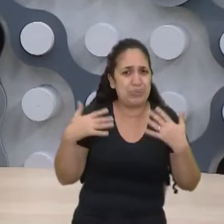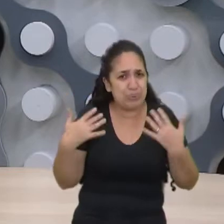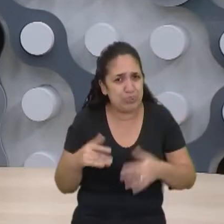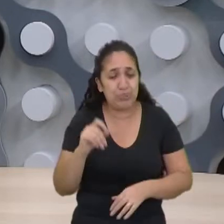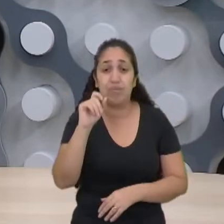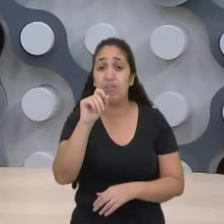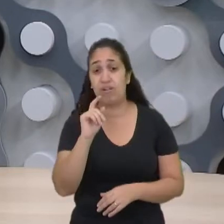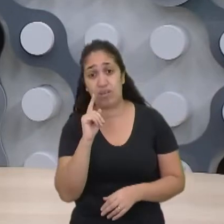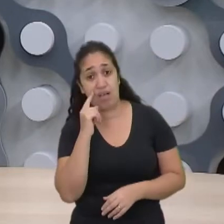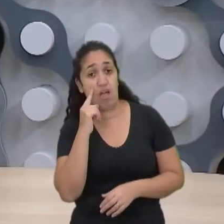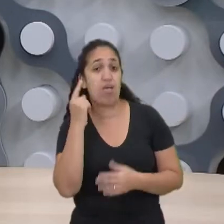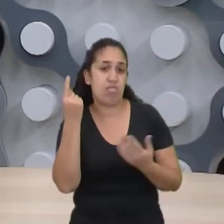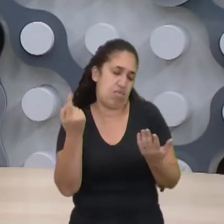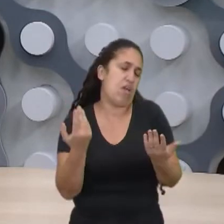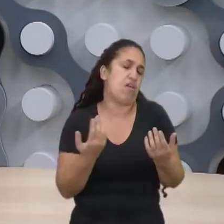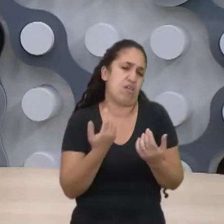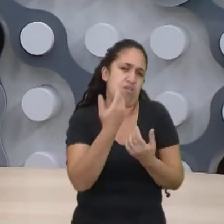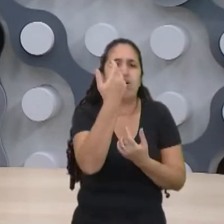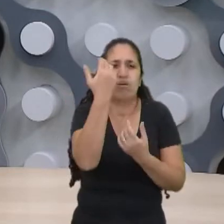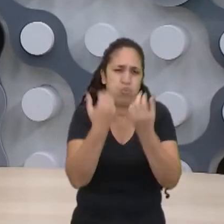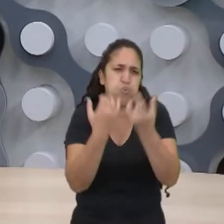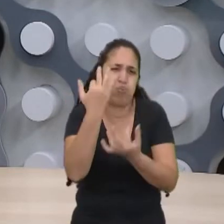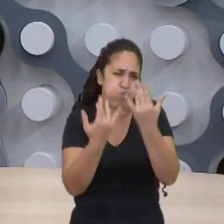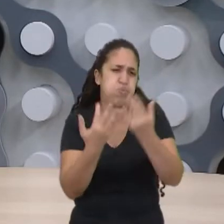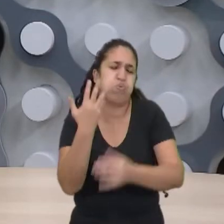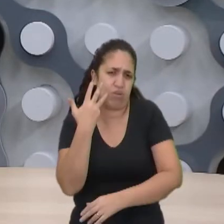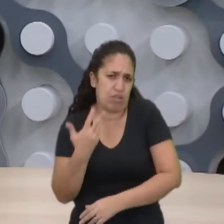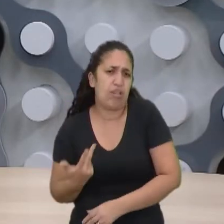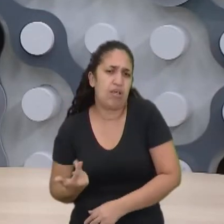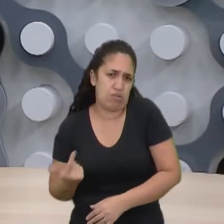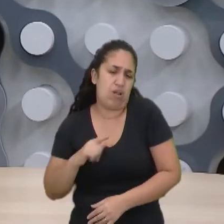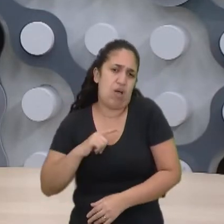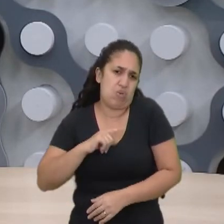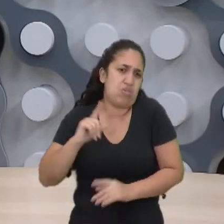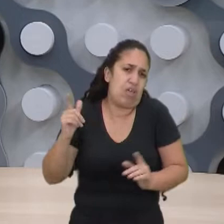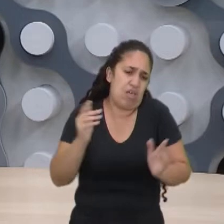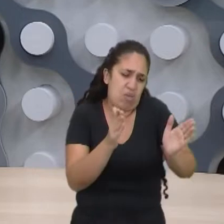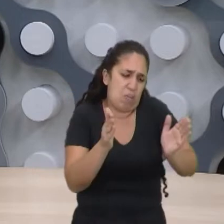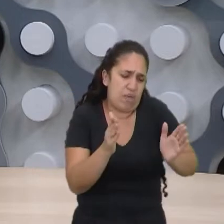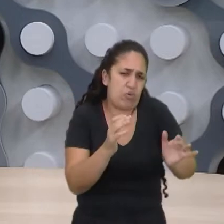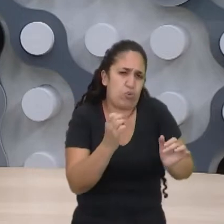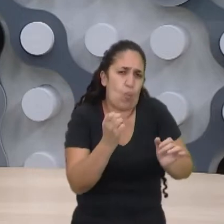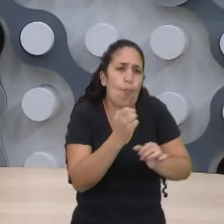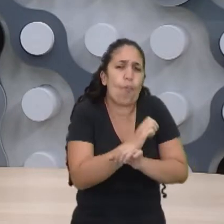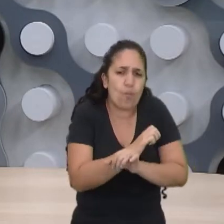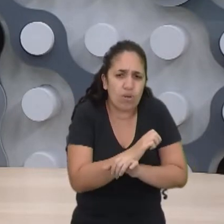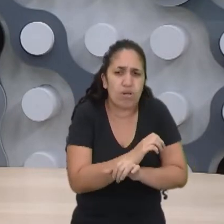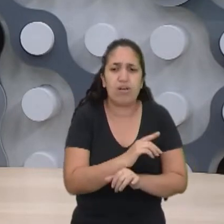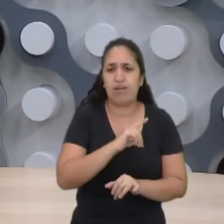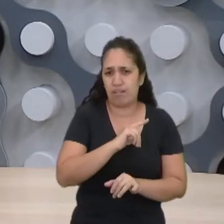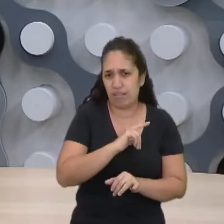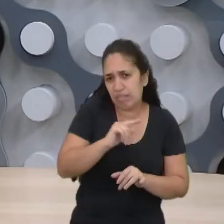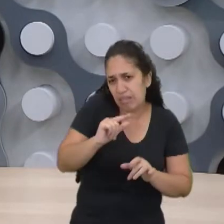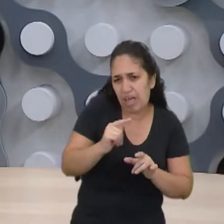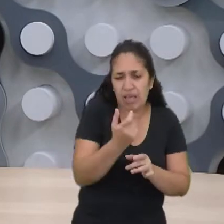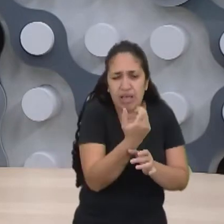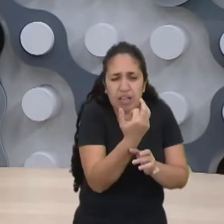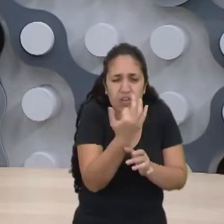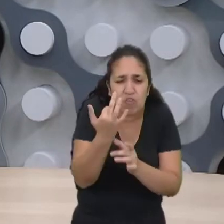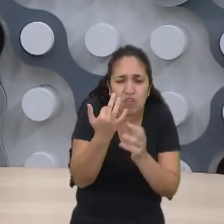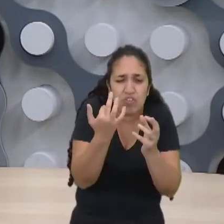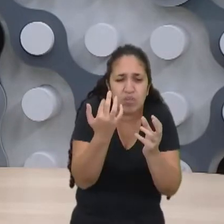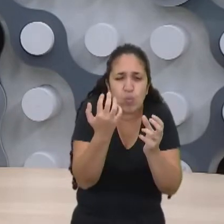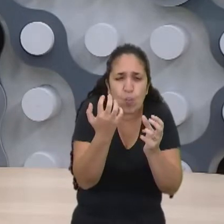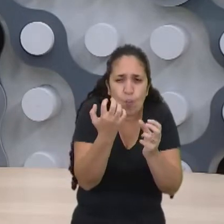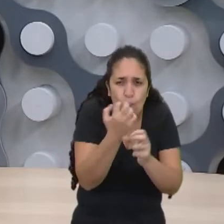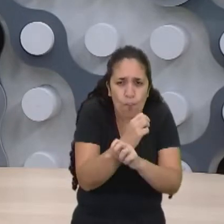nós temos queimadas naturais, né, principalmente em épocas secas, né, principalmente aí quando, né, a vegetação fica muito seca e